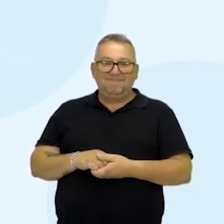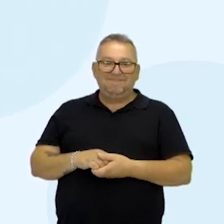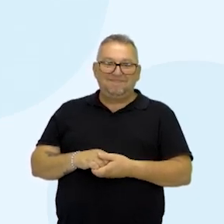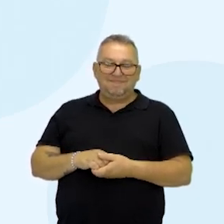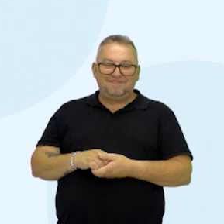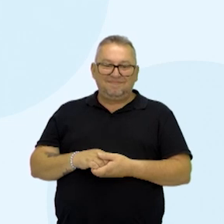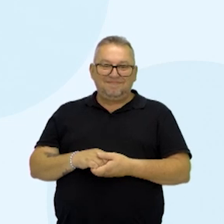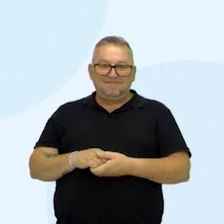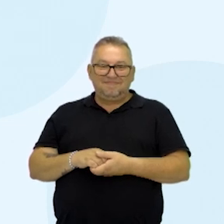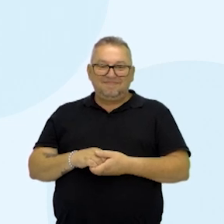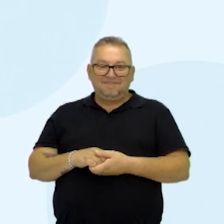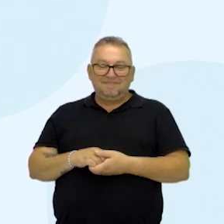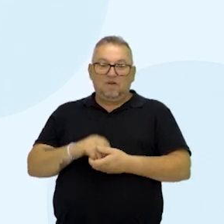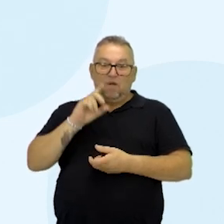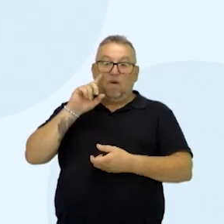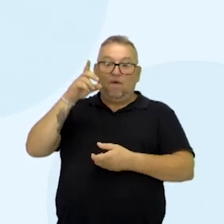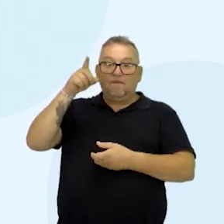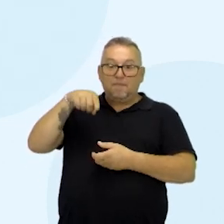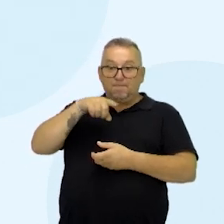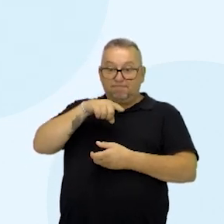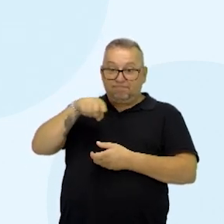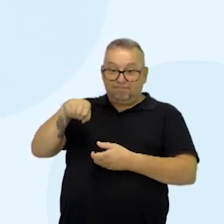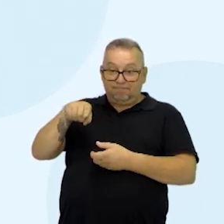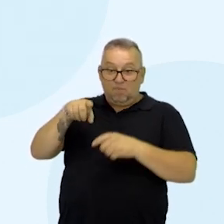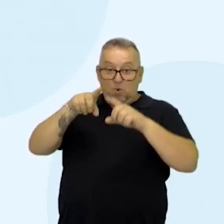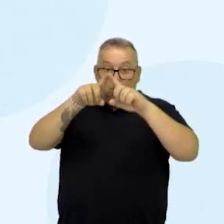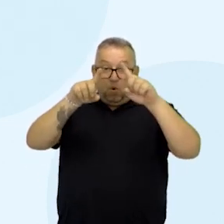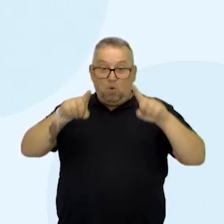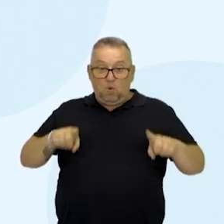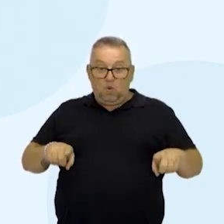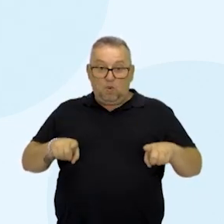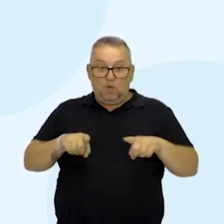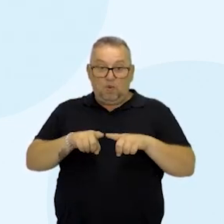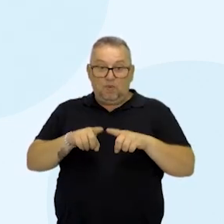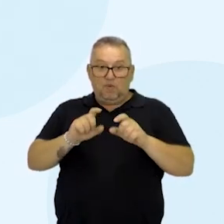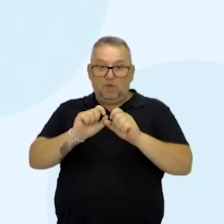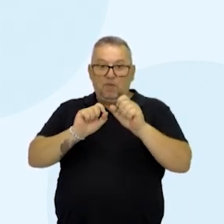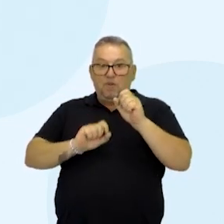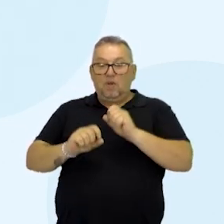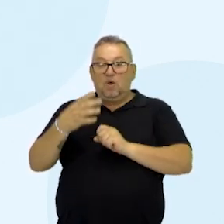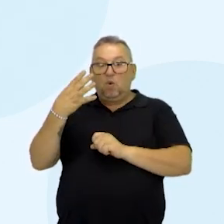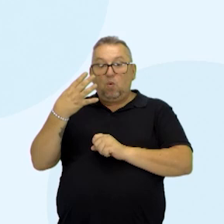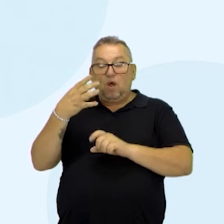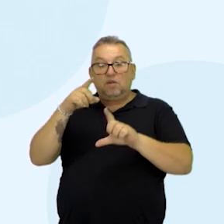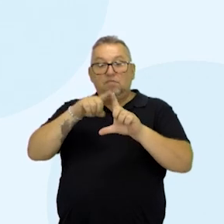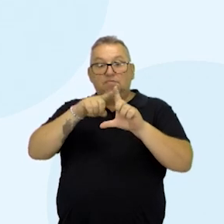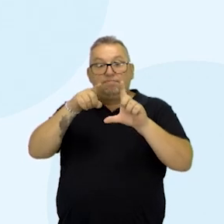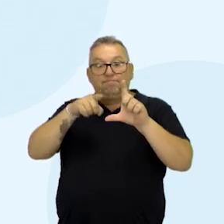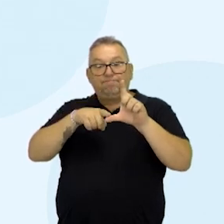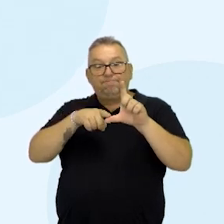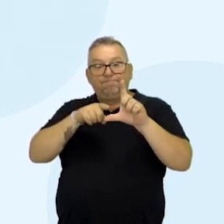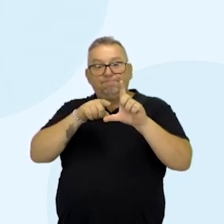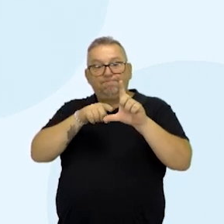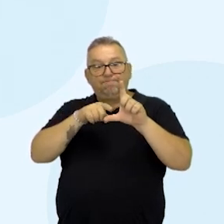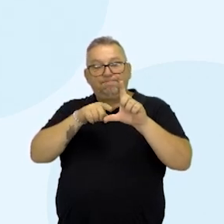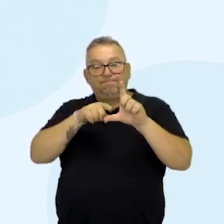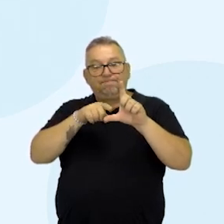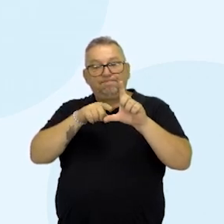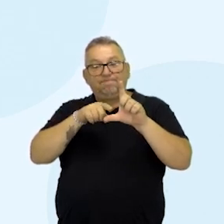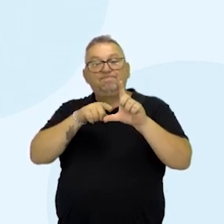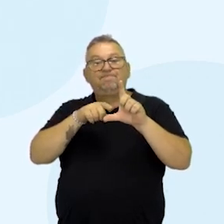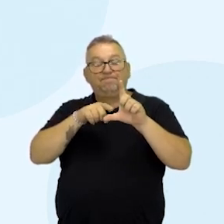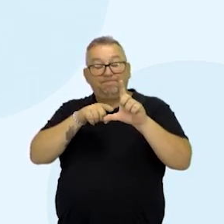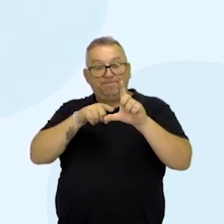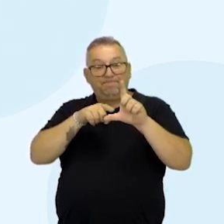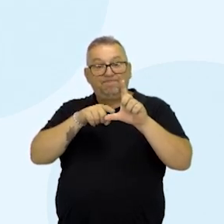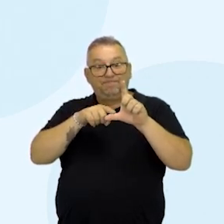Quando eu passo aqui a diagonal, Vivi, no losango, ele forma aqui os 4 ângulos de 90 graus, tá vendo? Perfeito.